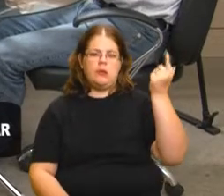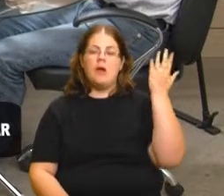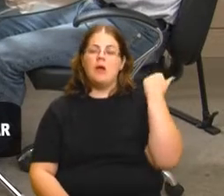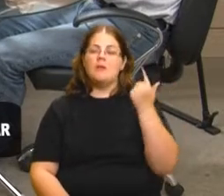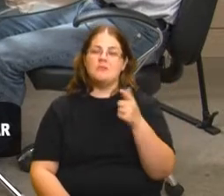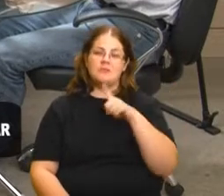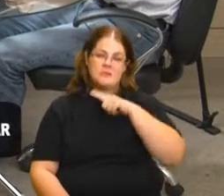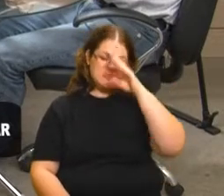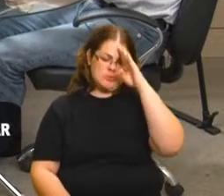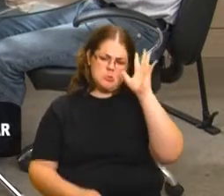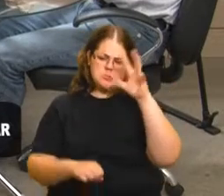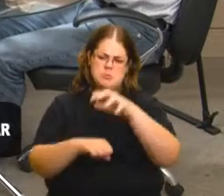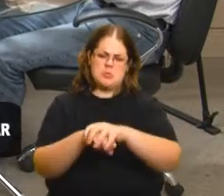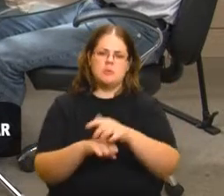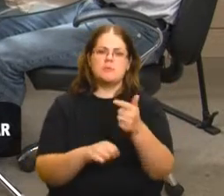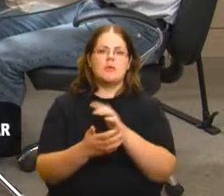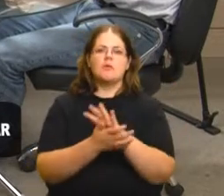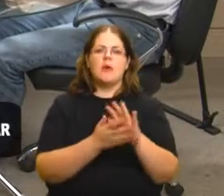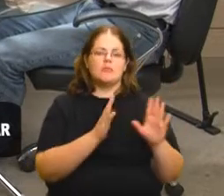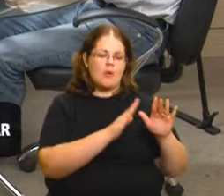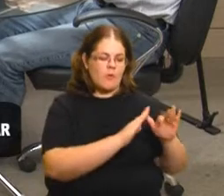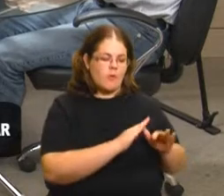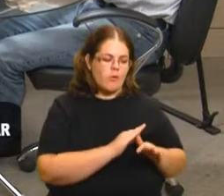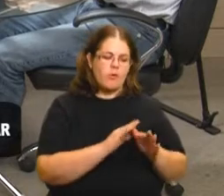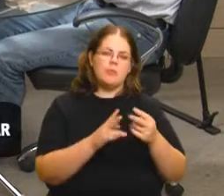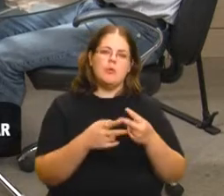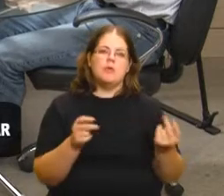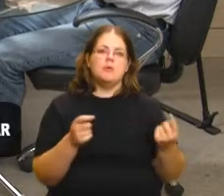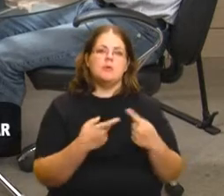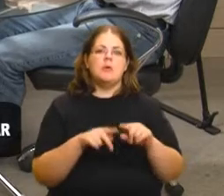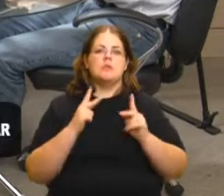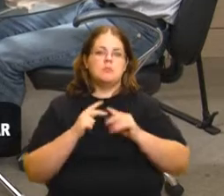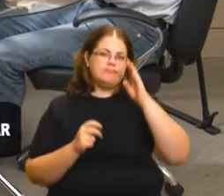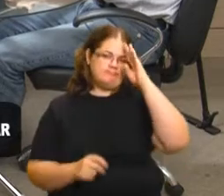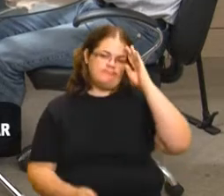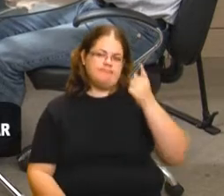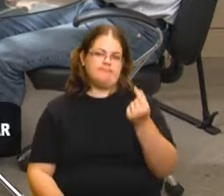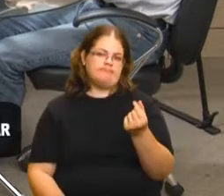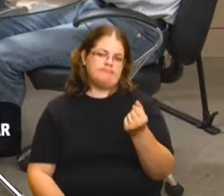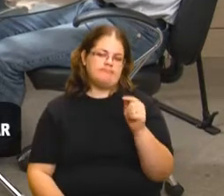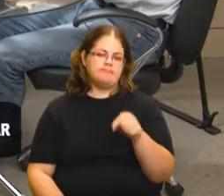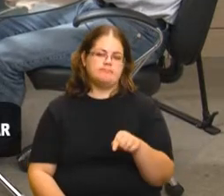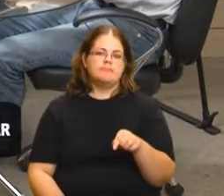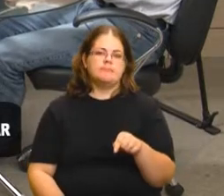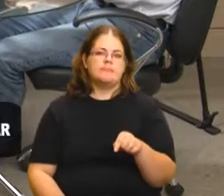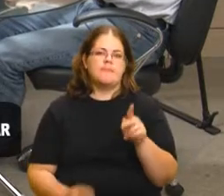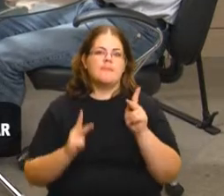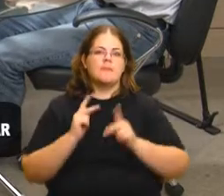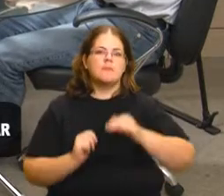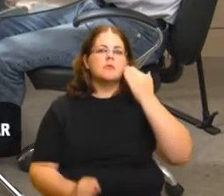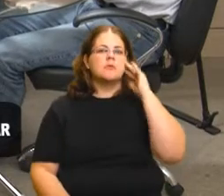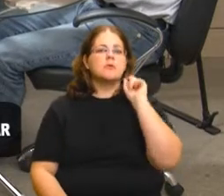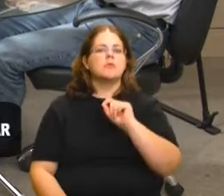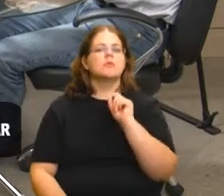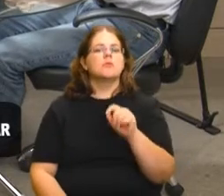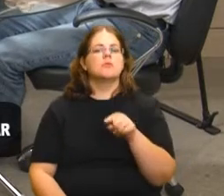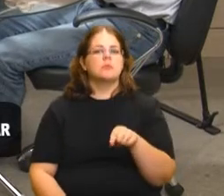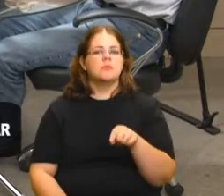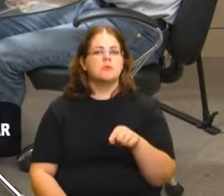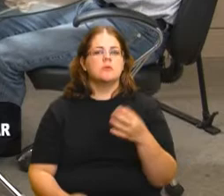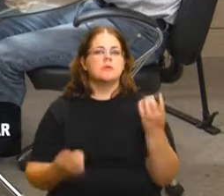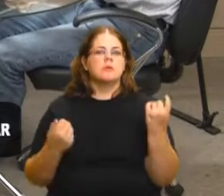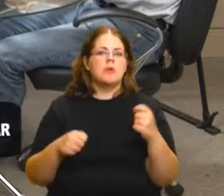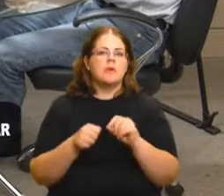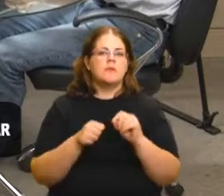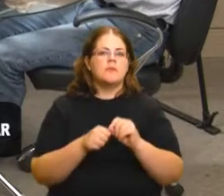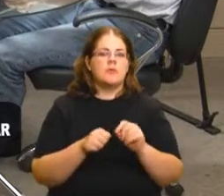época da ditadura não tinha corrupção, né? Mas depois, eu só estou puxando o gancho que o senhor fez no início, até para que as pessoas entendam. Então, naquele primeiro